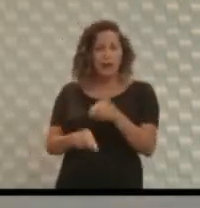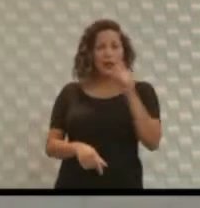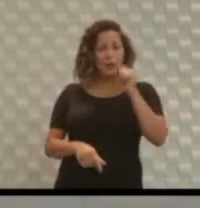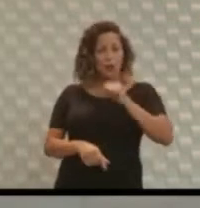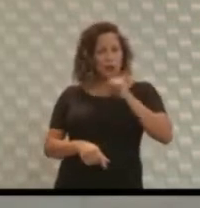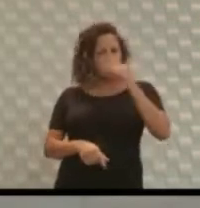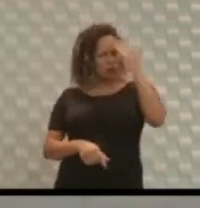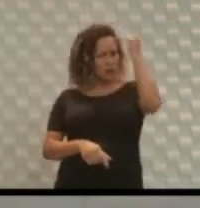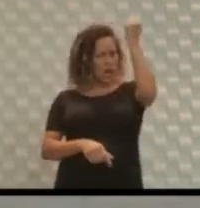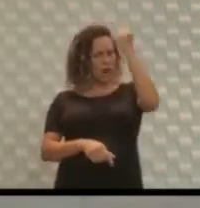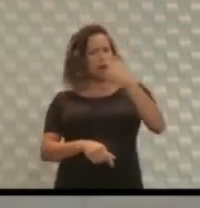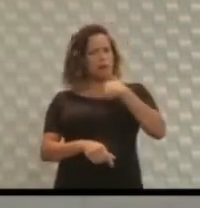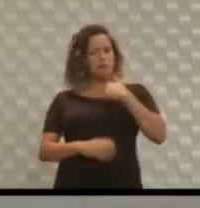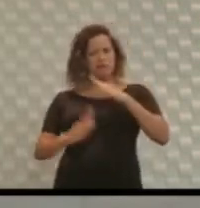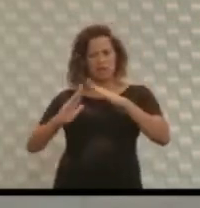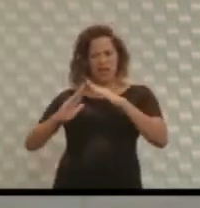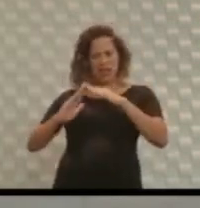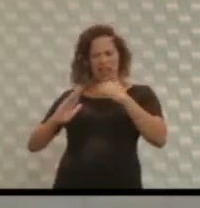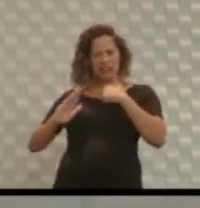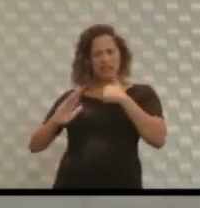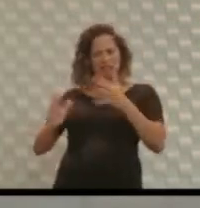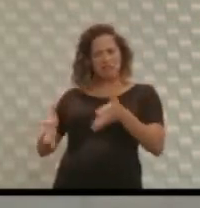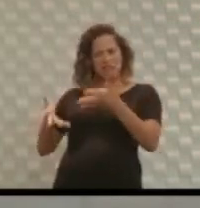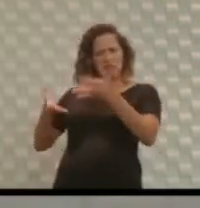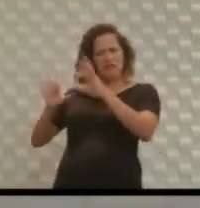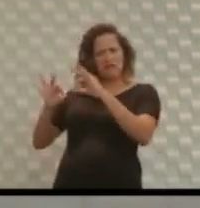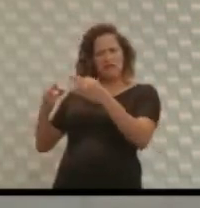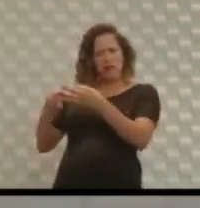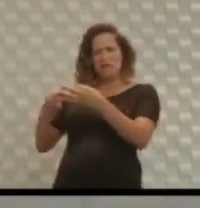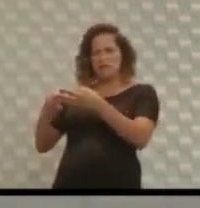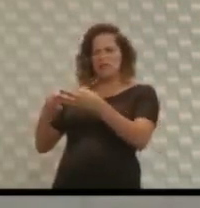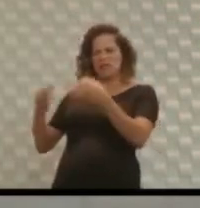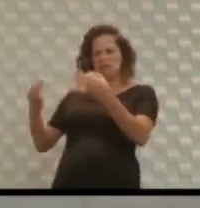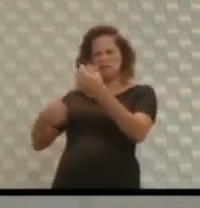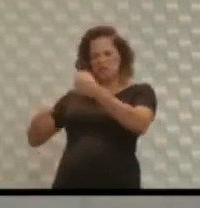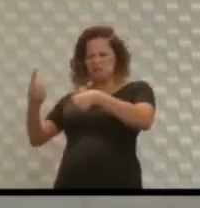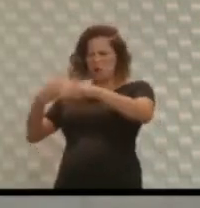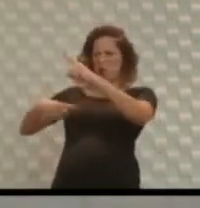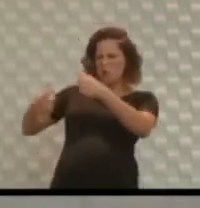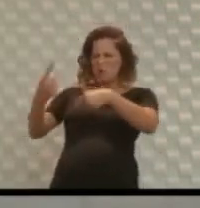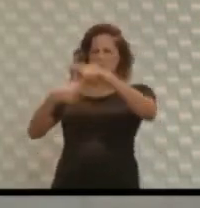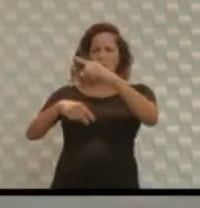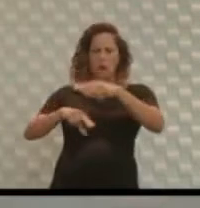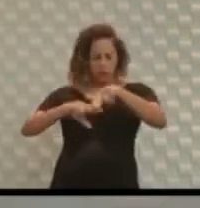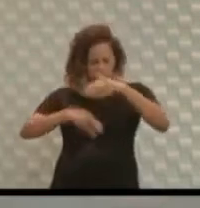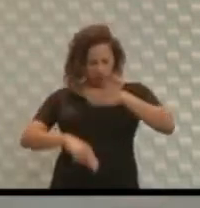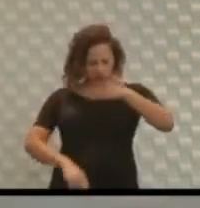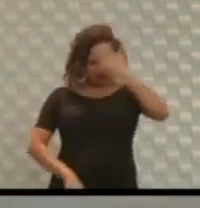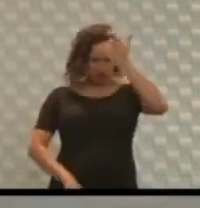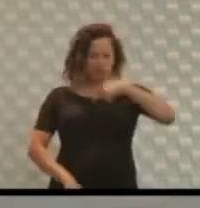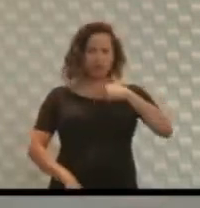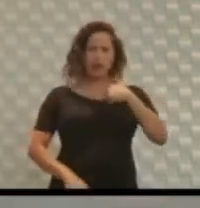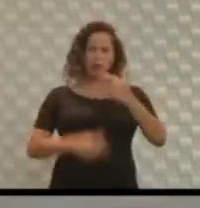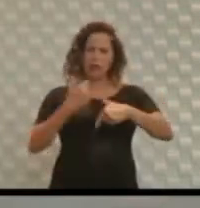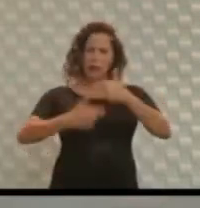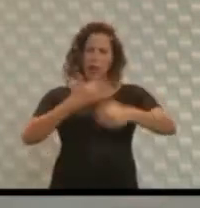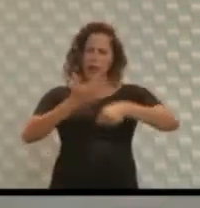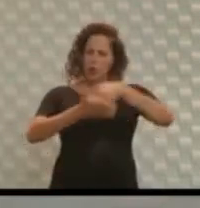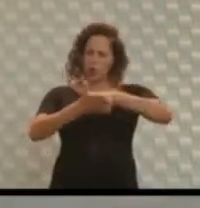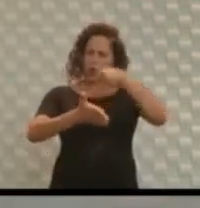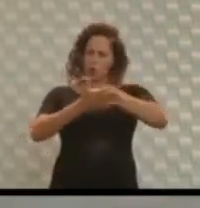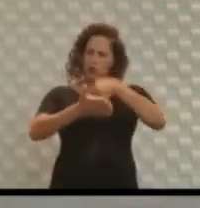Deus e falar, Senhor, eu edifiquei a minha casa. E a minha casa é assim por minha causa, porque eu trabalhei nessa edificação.